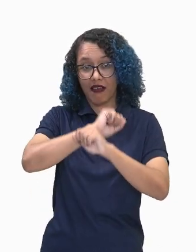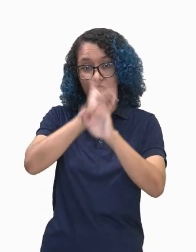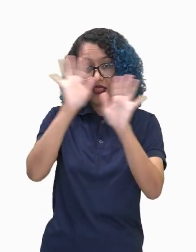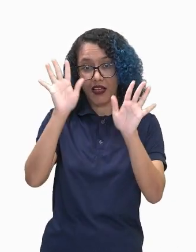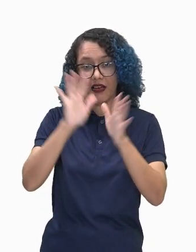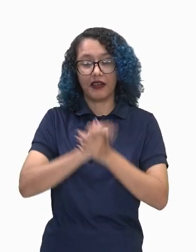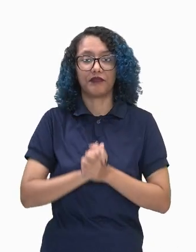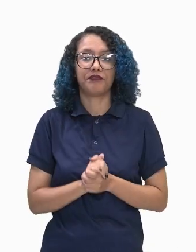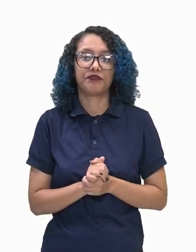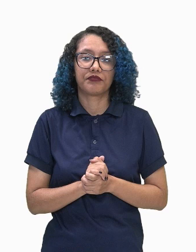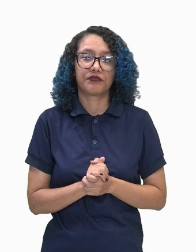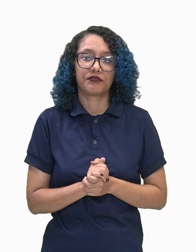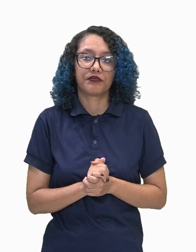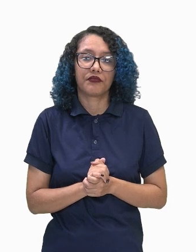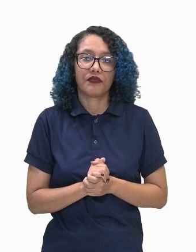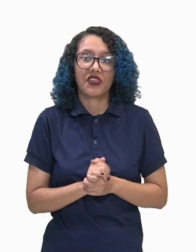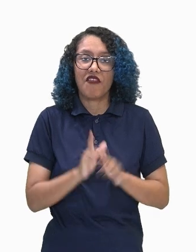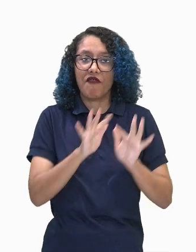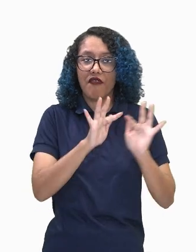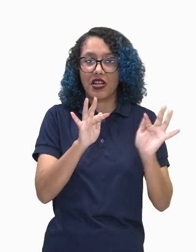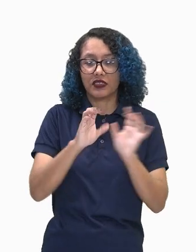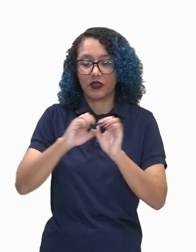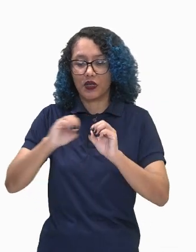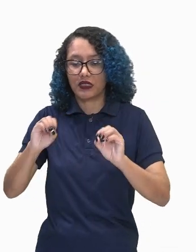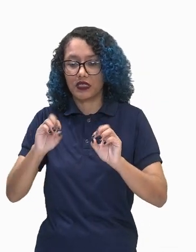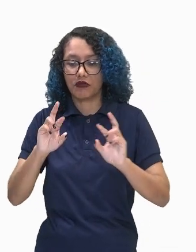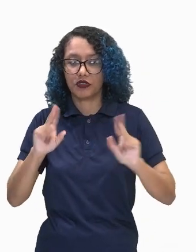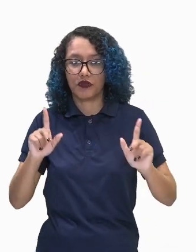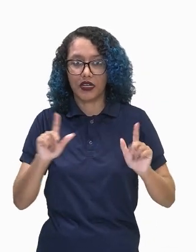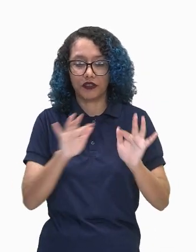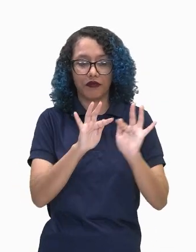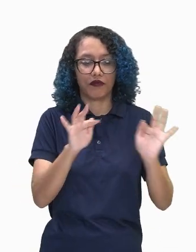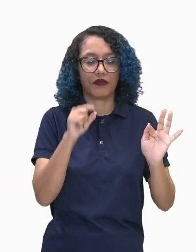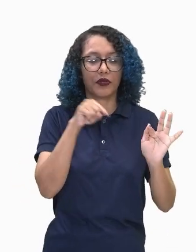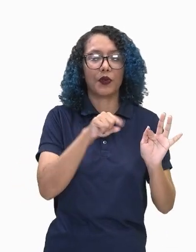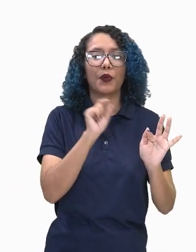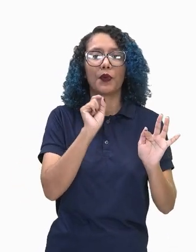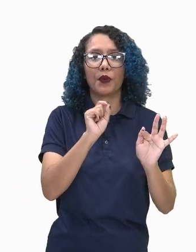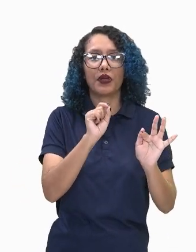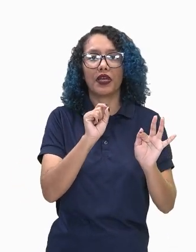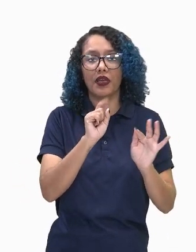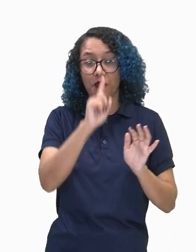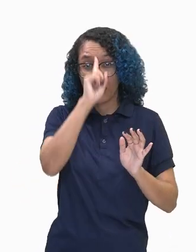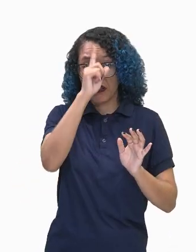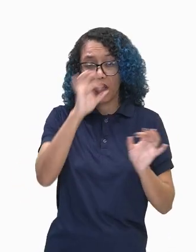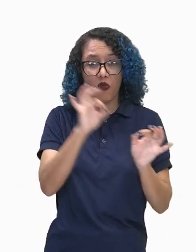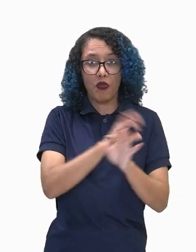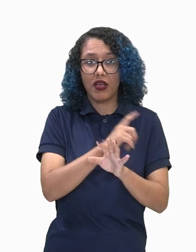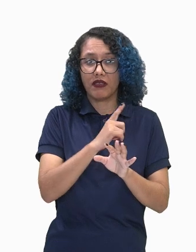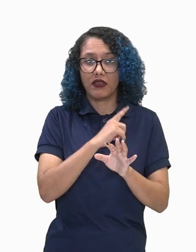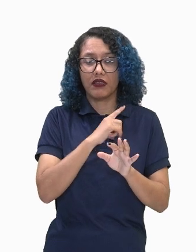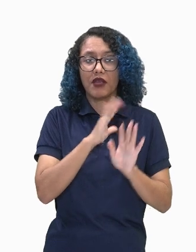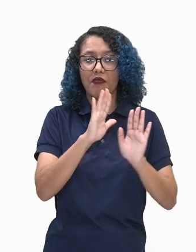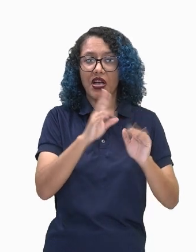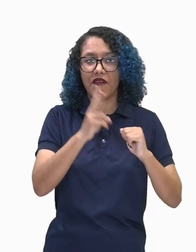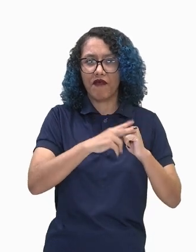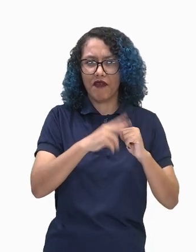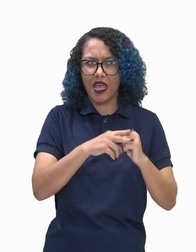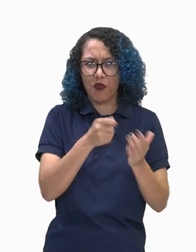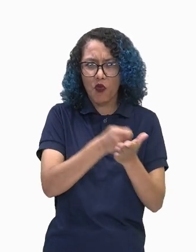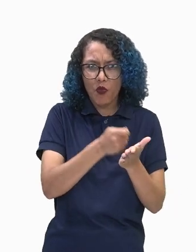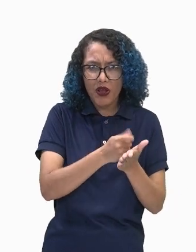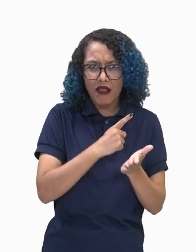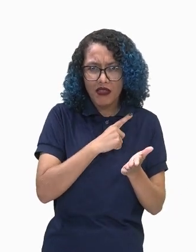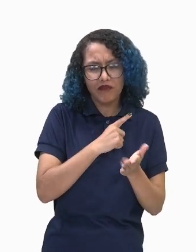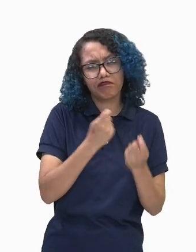pequena diferença entre frase e oração, tá? Frase, ela passa toda uma ideia e não precisa necessariamente ter um verbo.